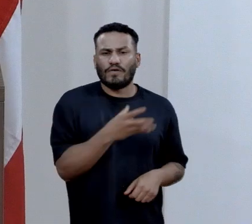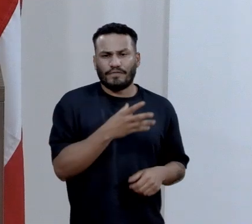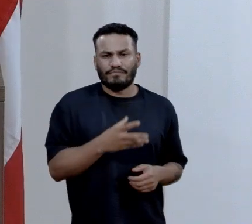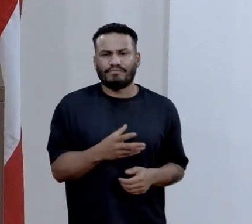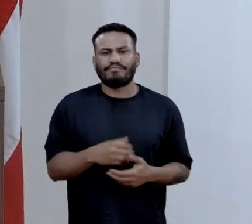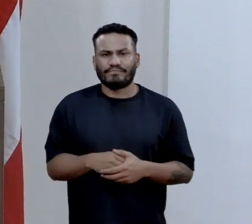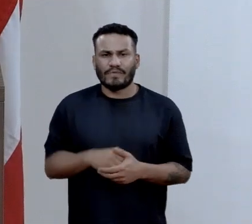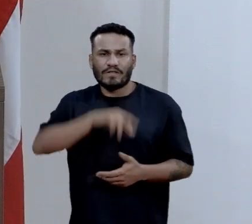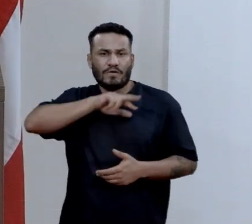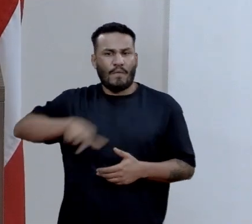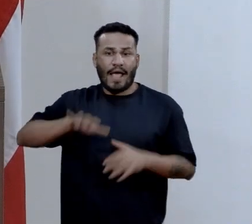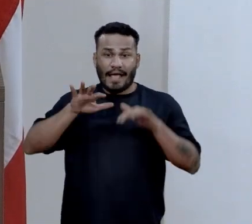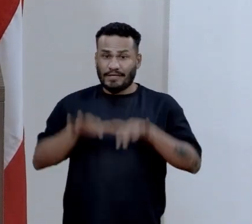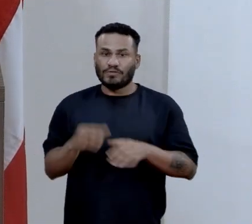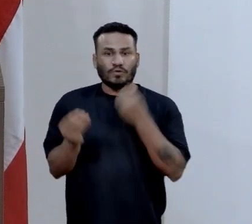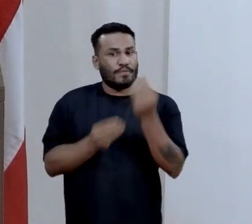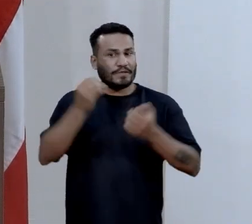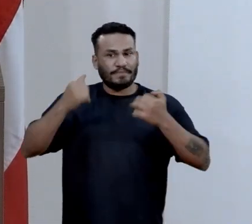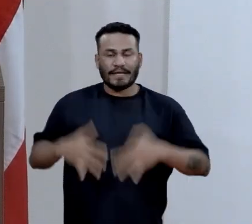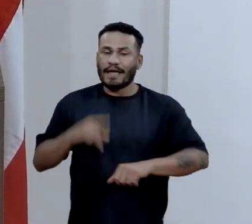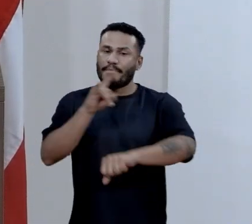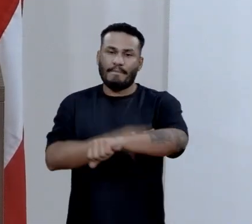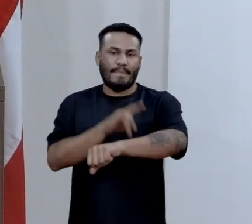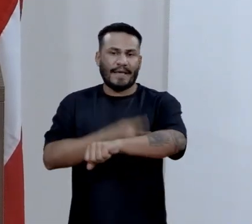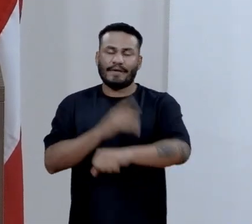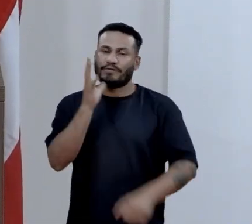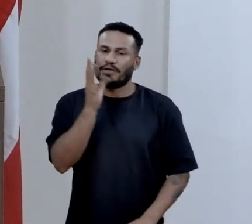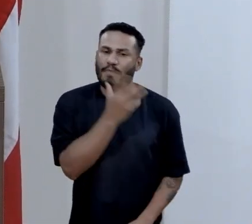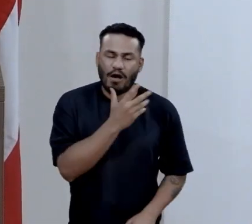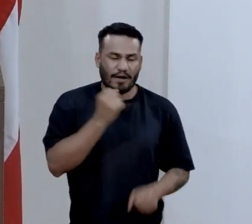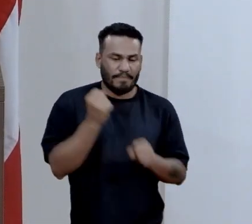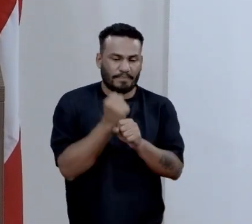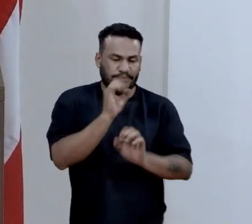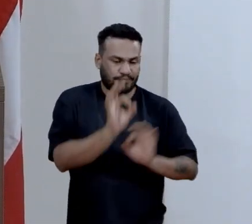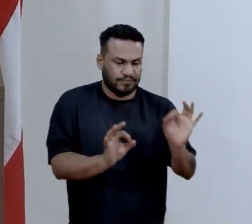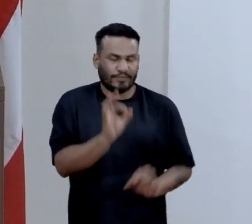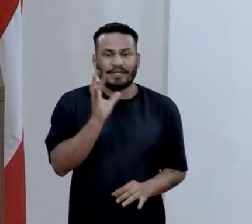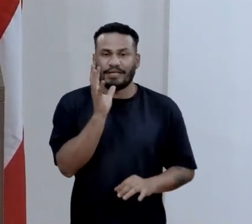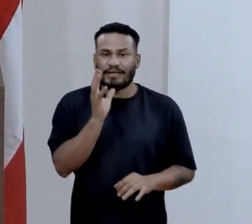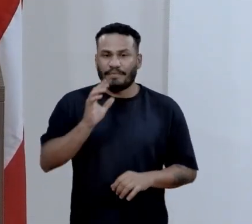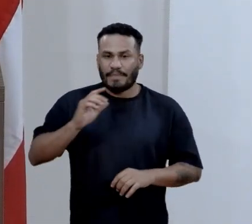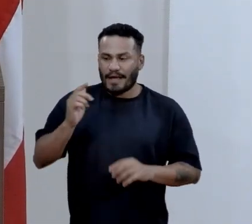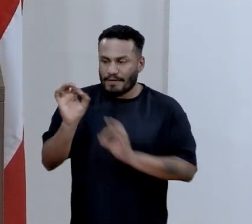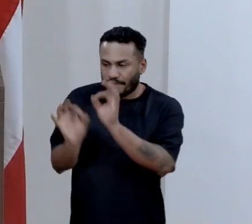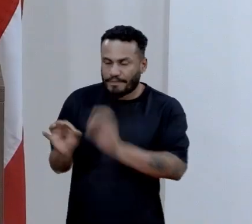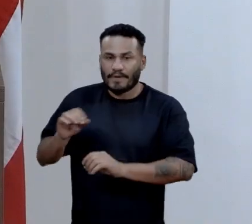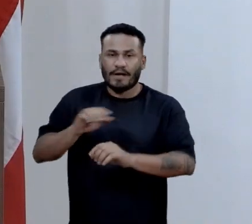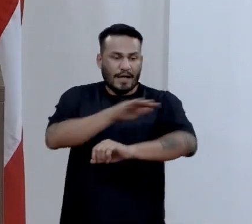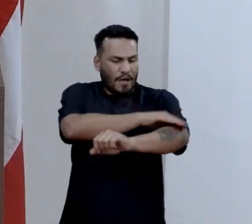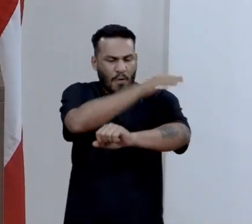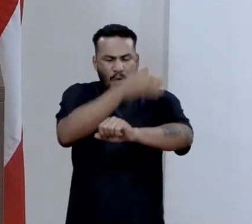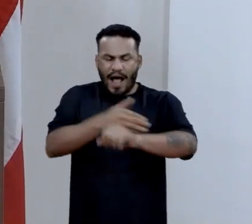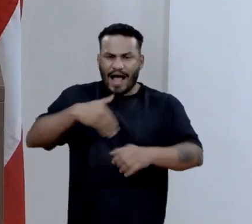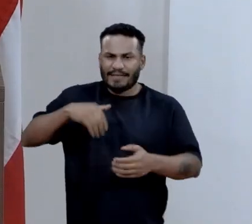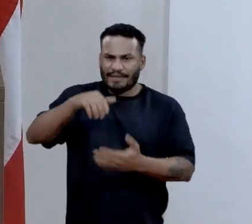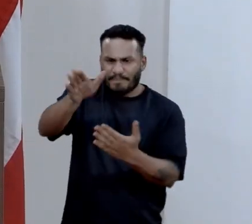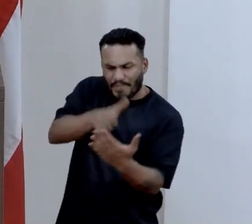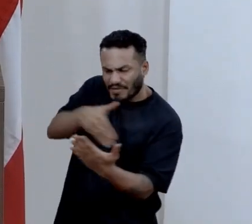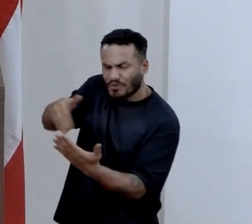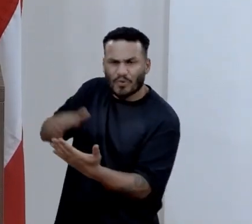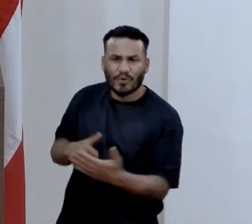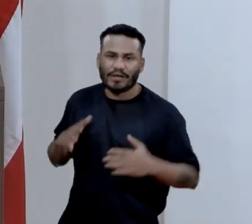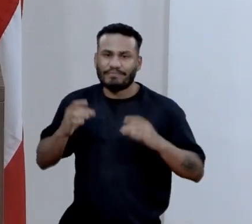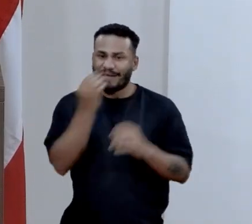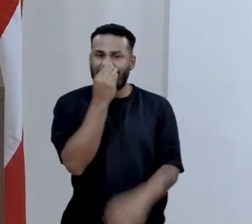Ou seja, e não é só isso, como eu disse, o banheiro que demora para ser feito, está um tempão para fazer, as quadras, pintura, tudo